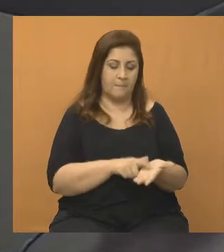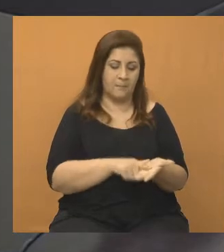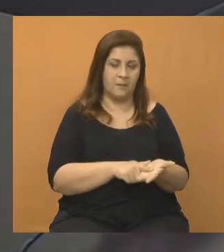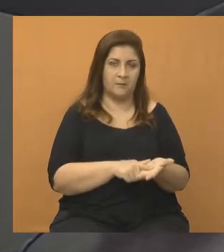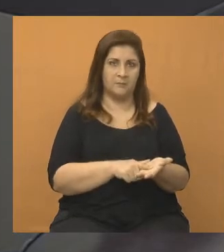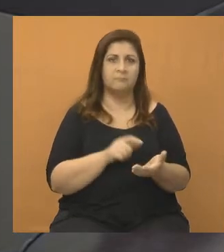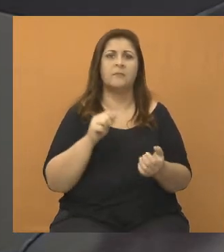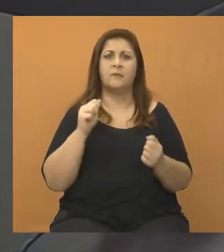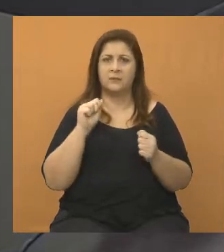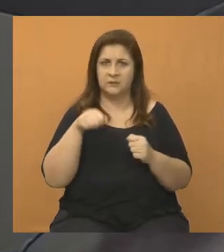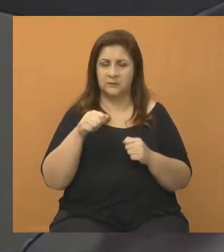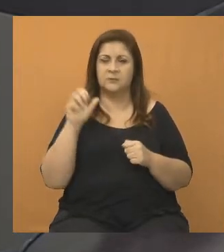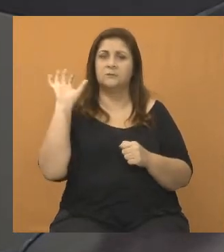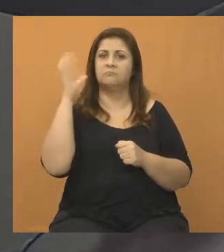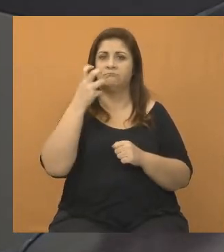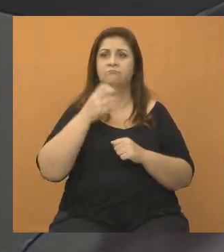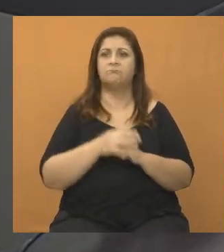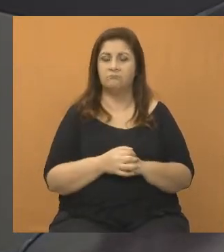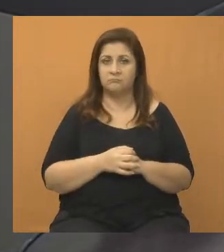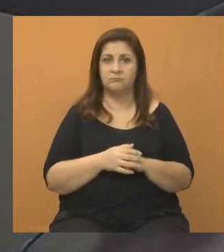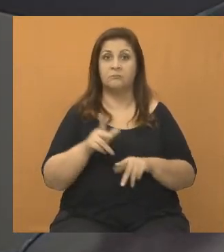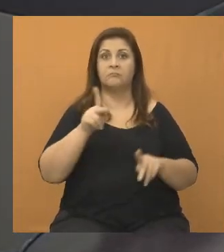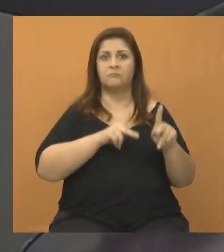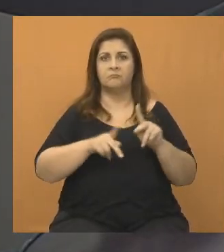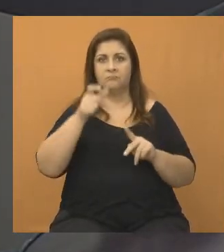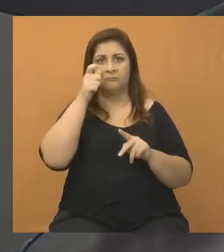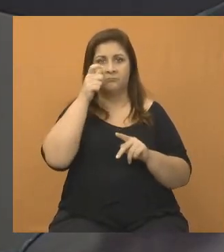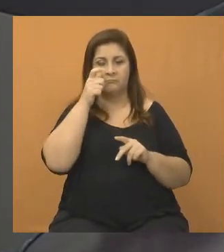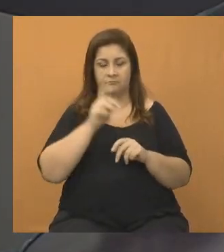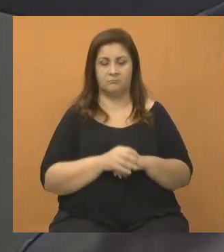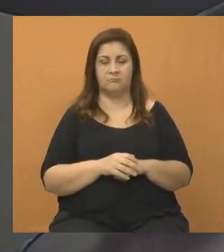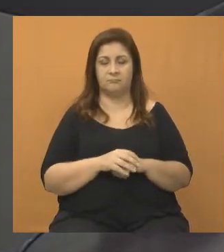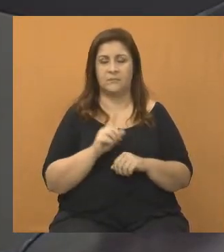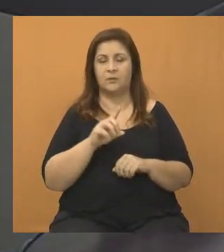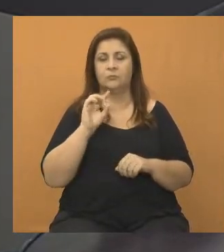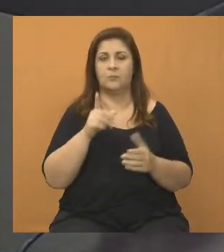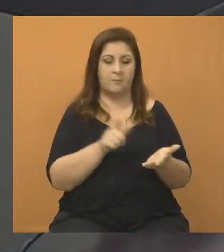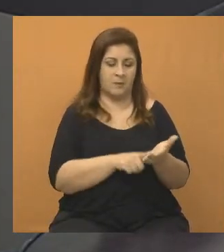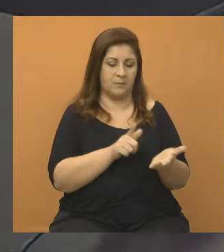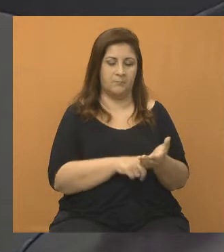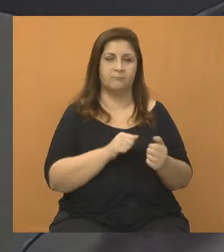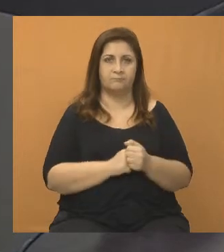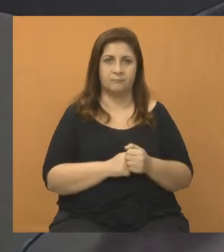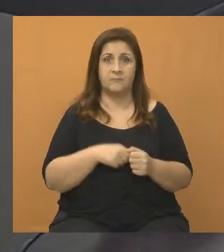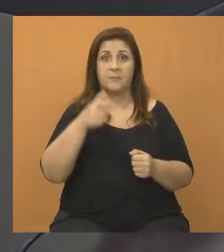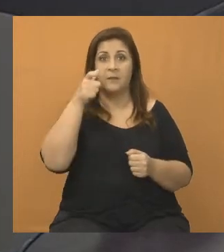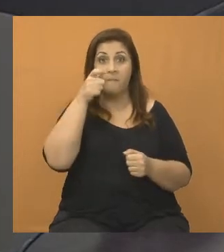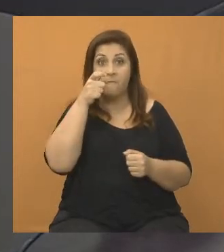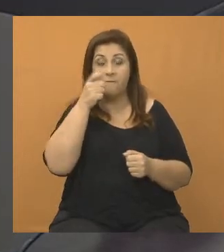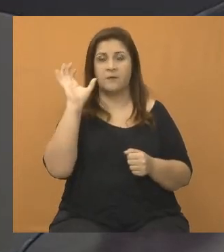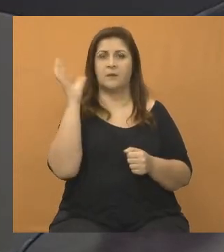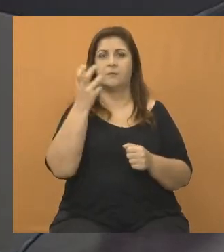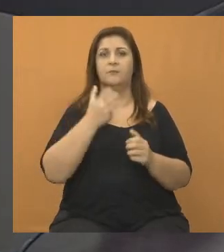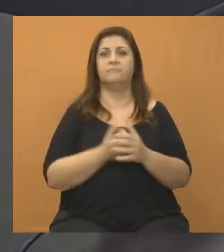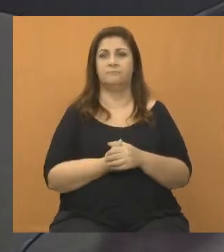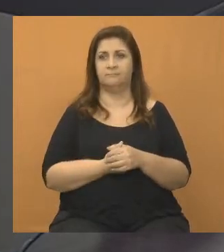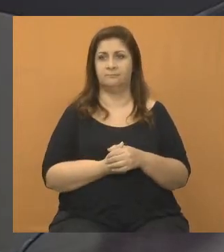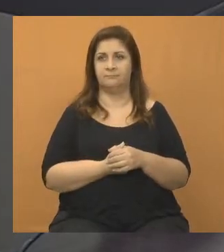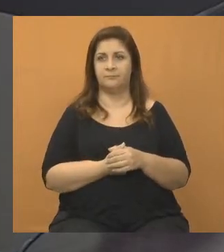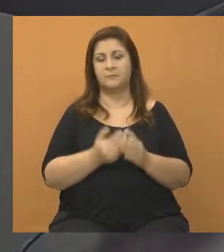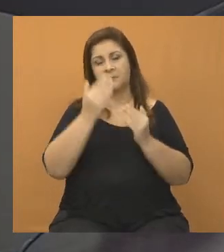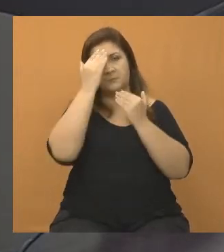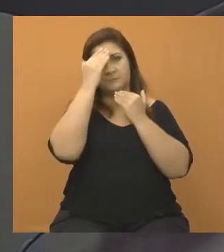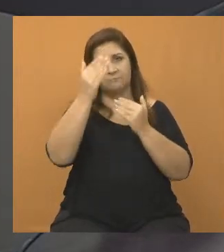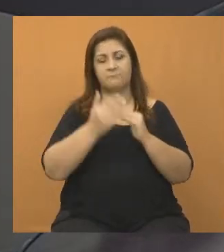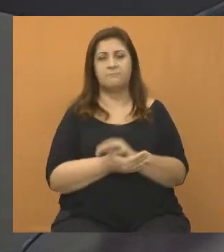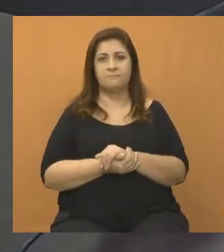Vai ficar para o povo ver, não a gente está vendo no papel, mas para o povo ver o que nós estamos falando aqui nessa sessão.